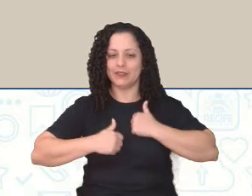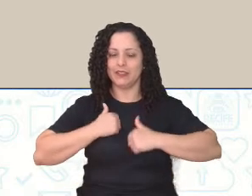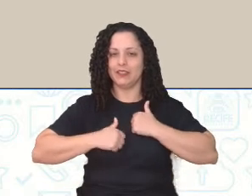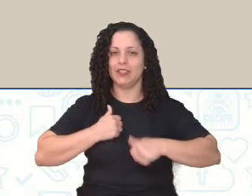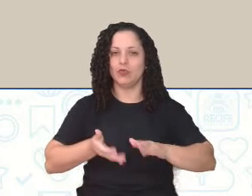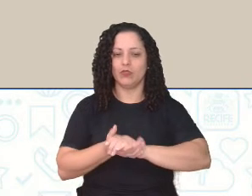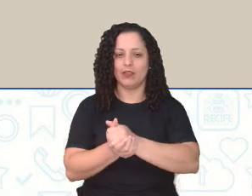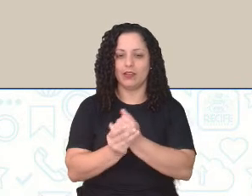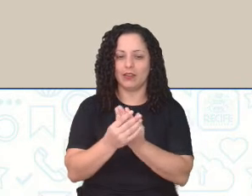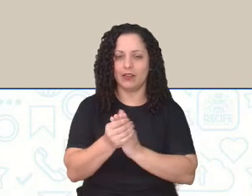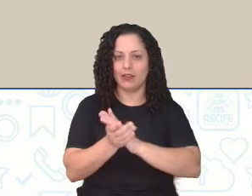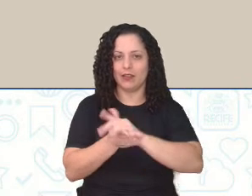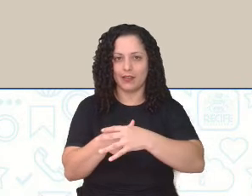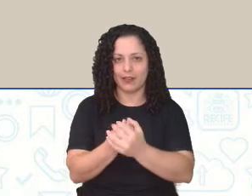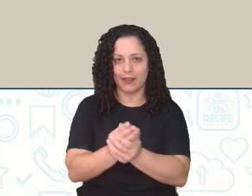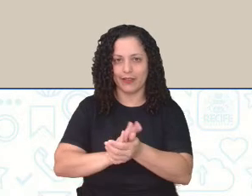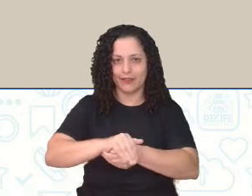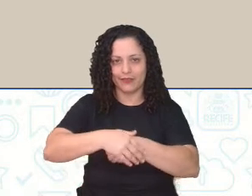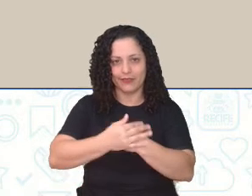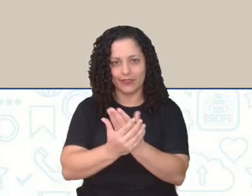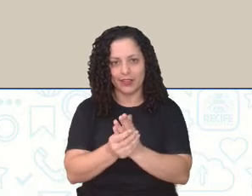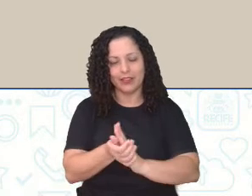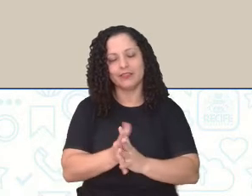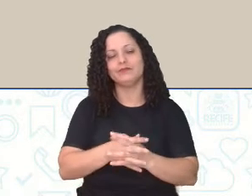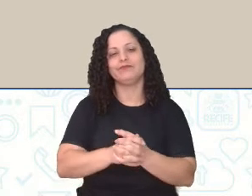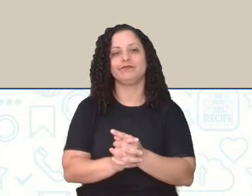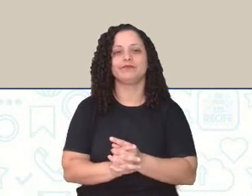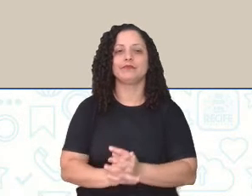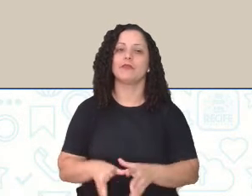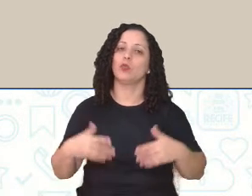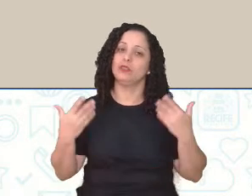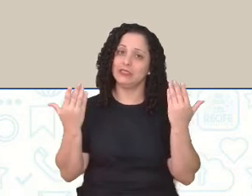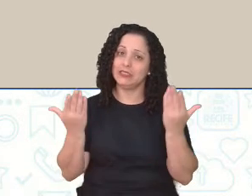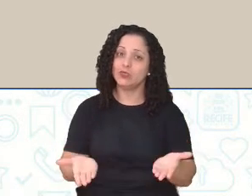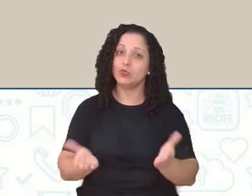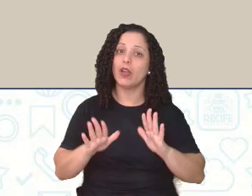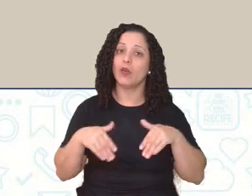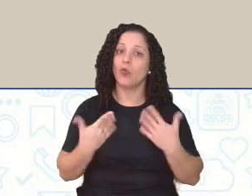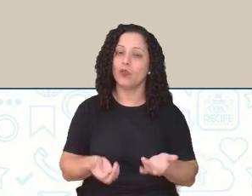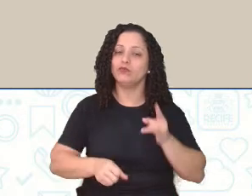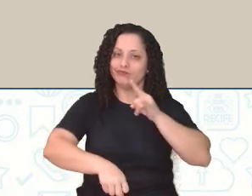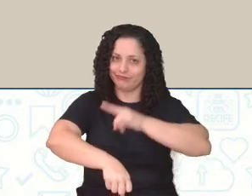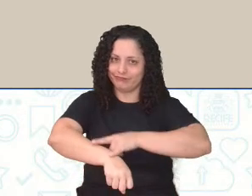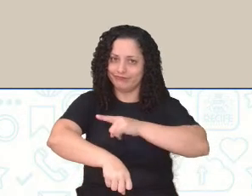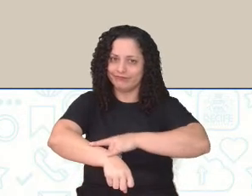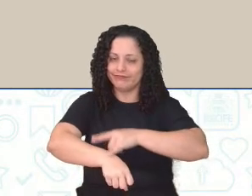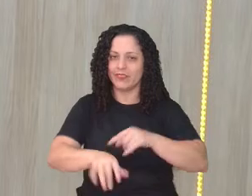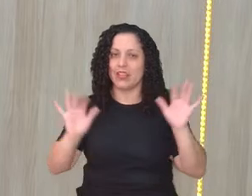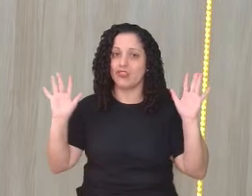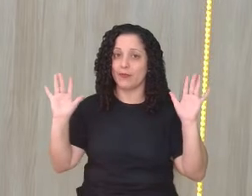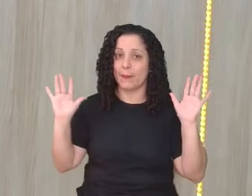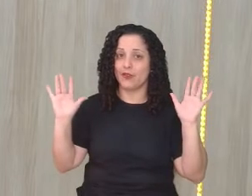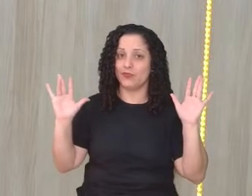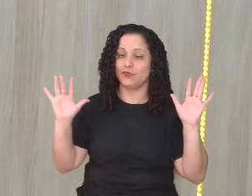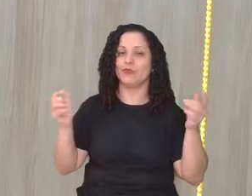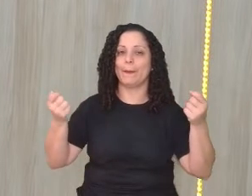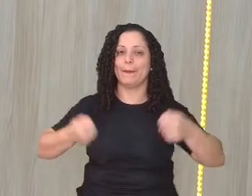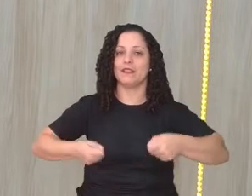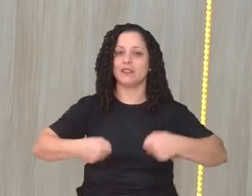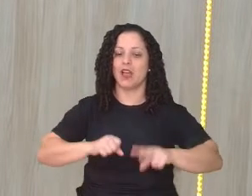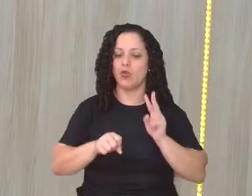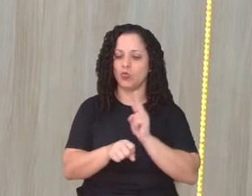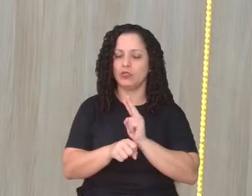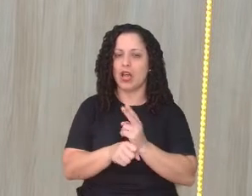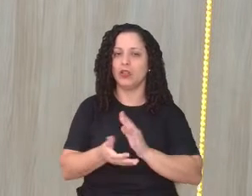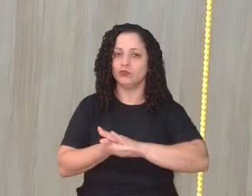as mãos, né? Tudo isso até para você for pegar, urinar também. Então, as mãos, você deve ter cuidado também,